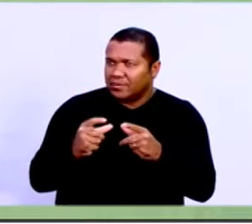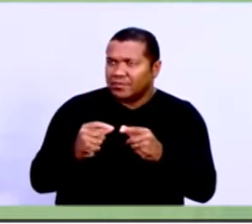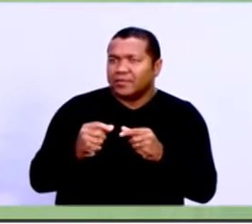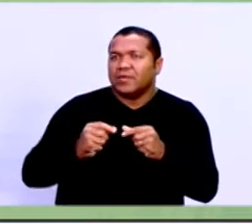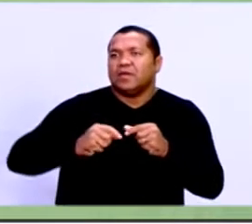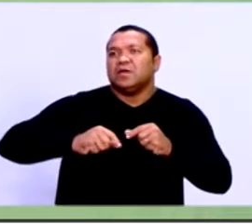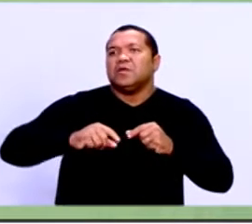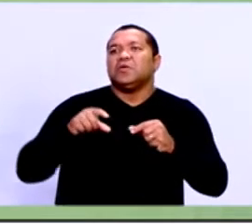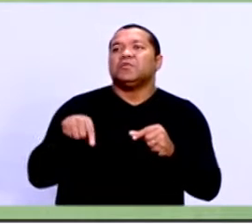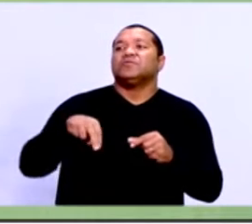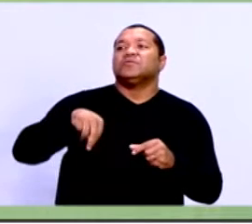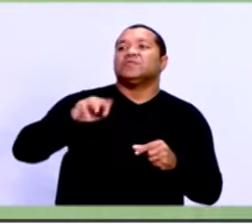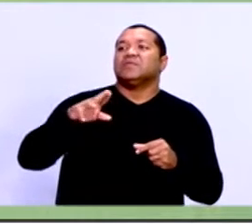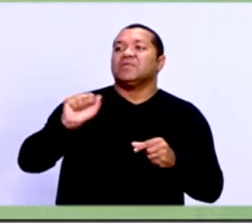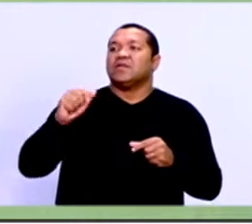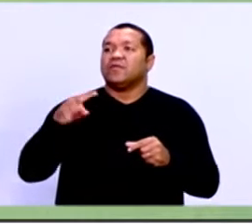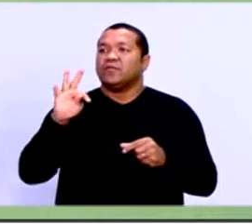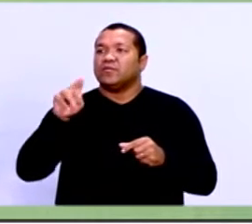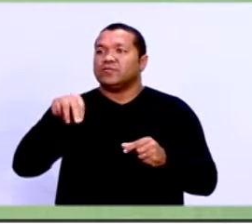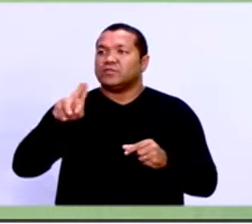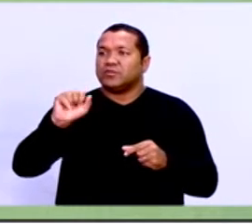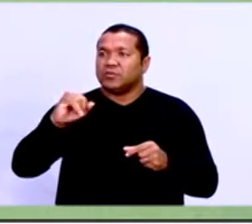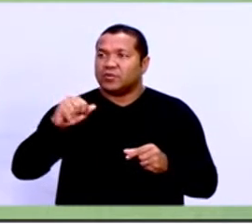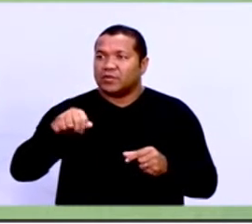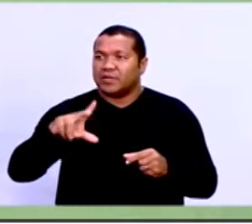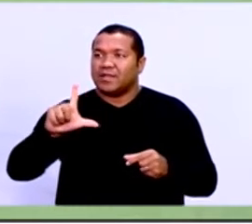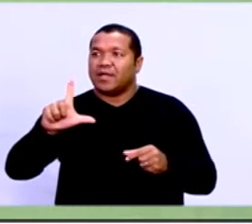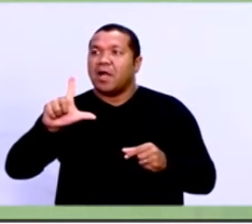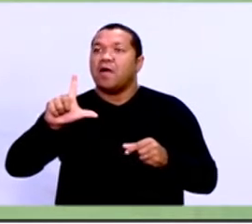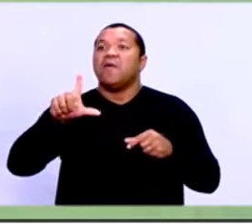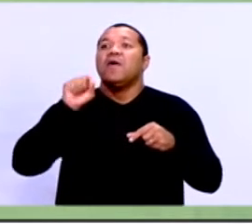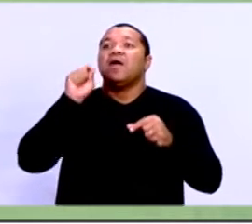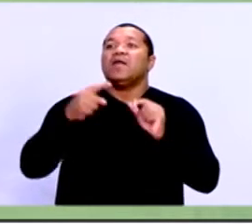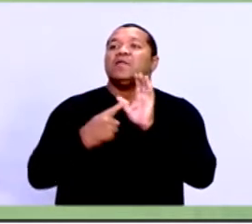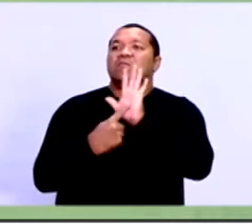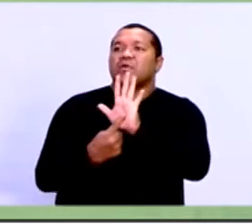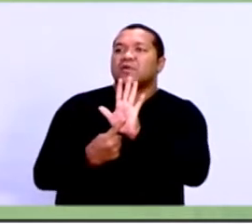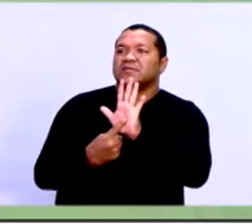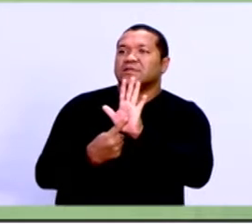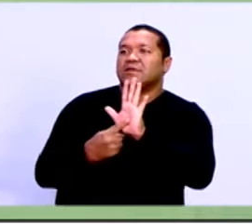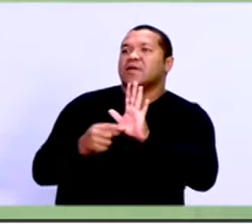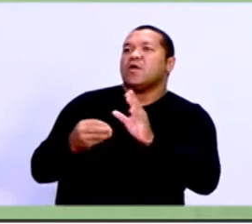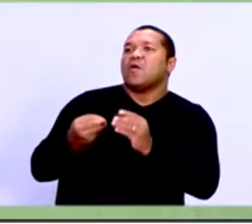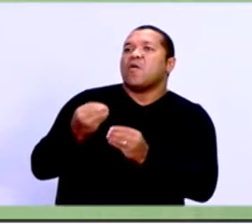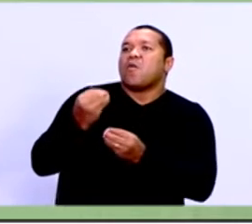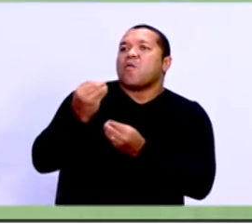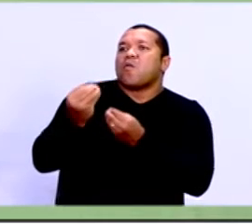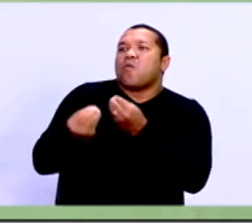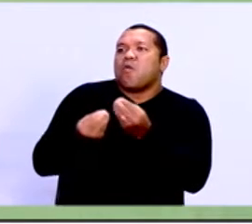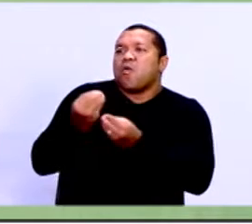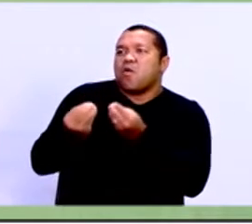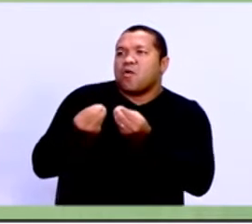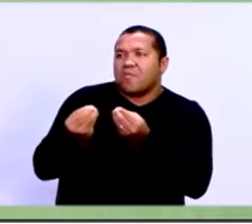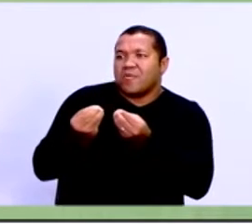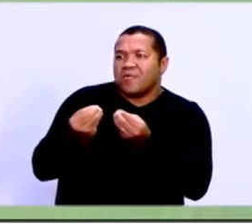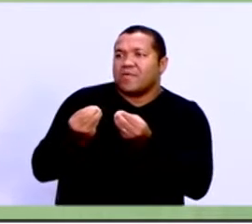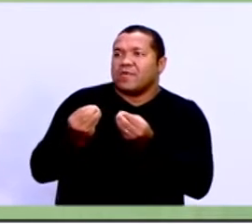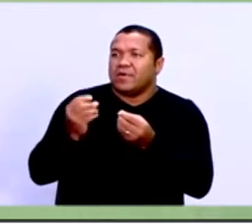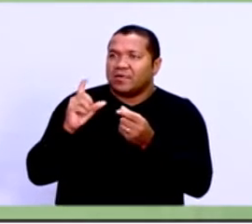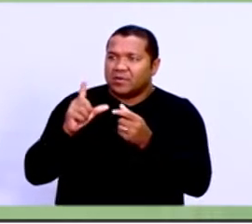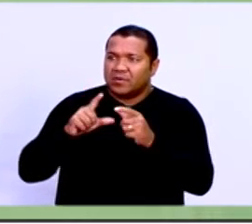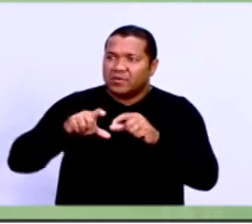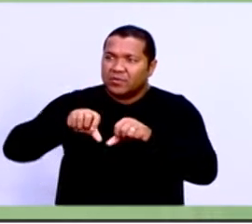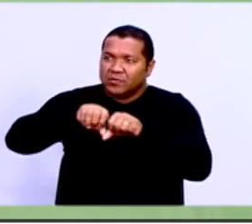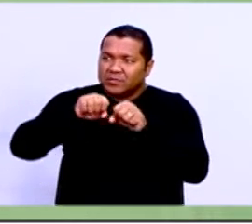definem as qualidades e restrições do sistema é muito importante que a gente